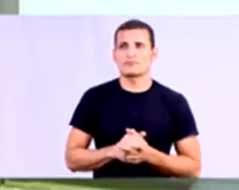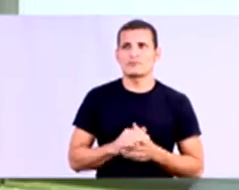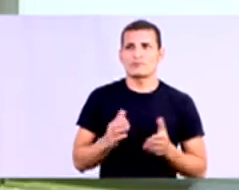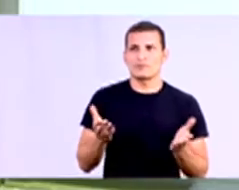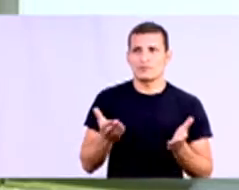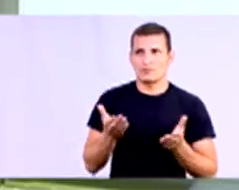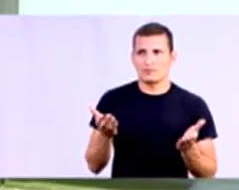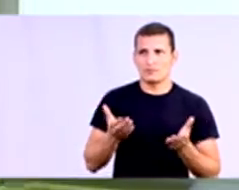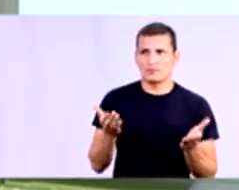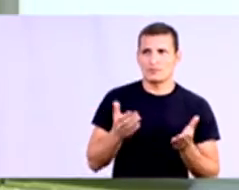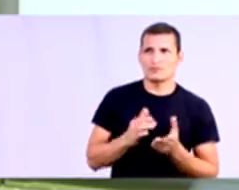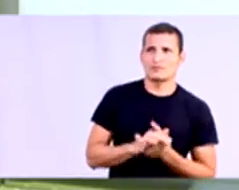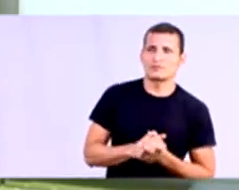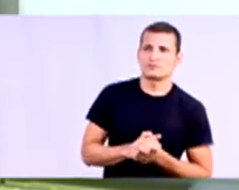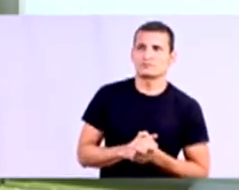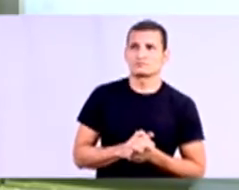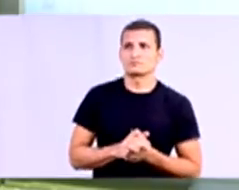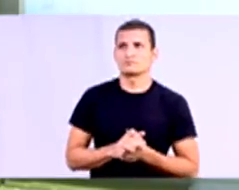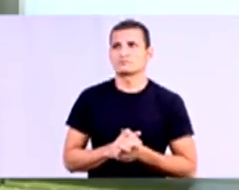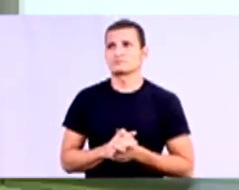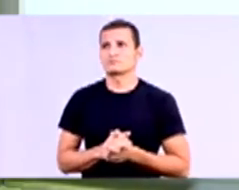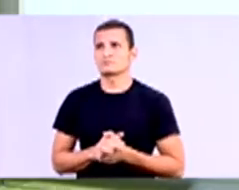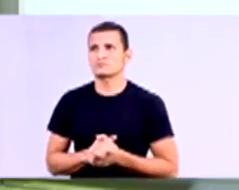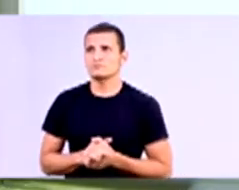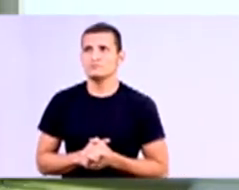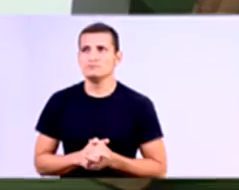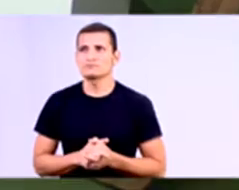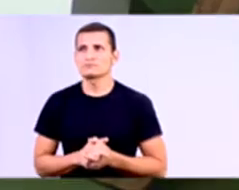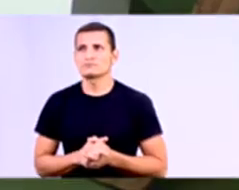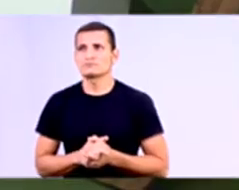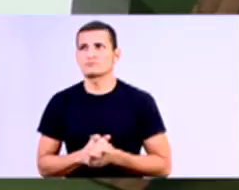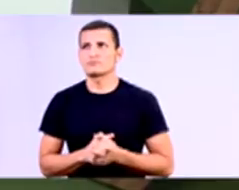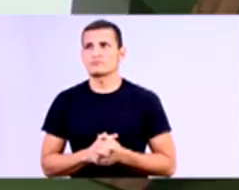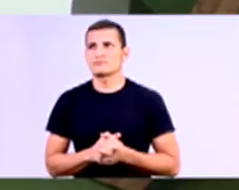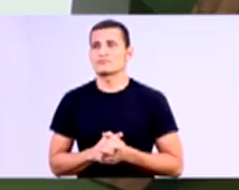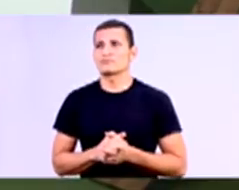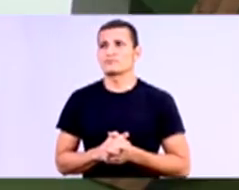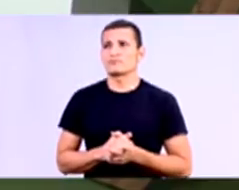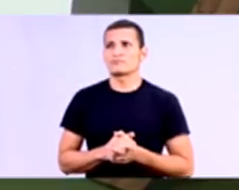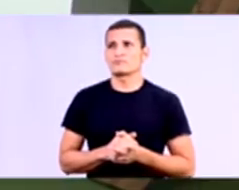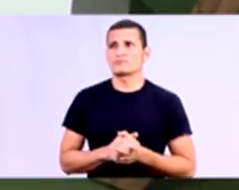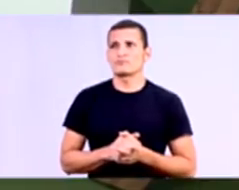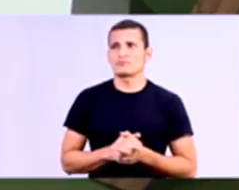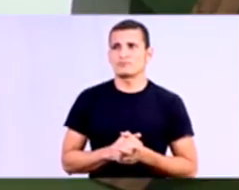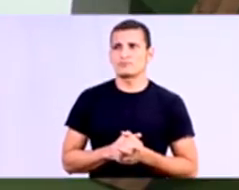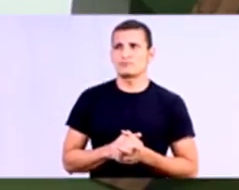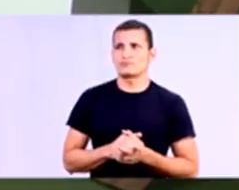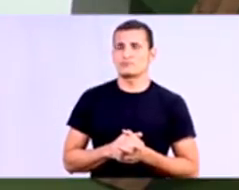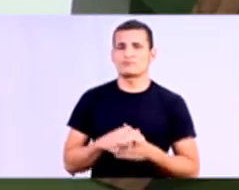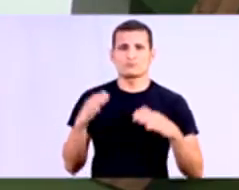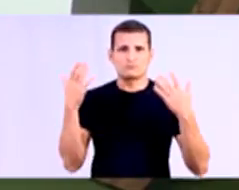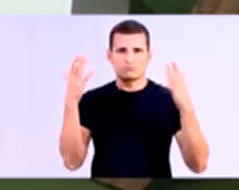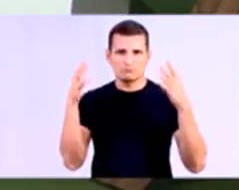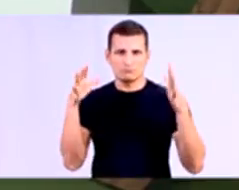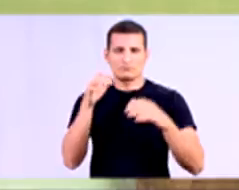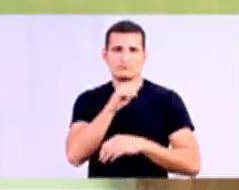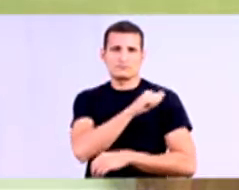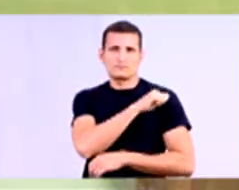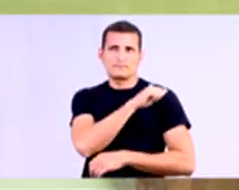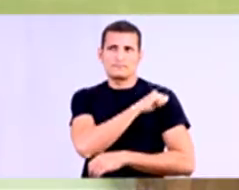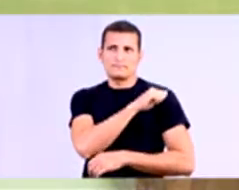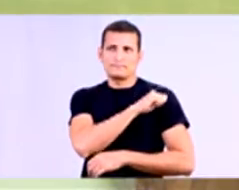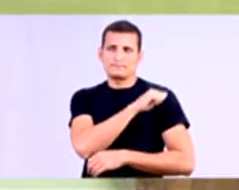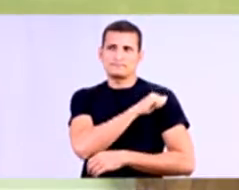para a gente entrar para o diagrama de atividades. Teve mais alguma participação, professor, no chat? Não teve mais nenhuma participação. Só quero dar os parabéns aí aos alunos